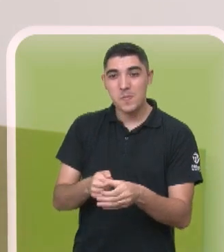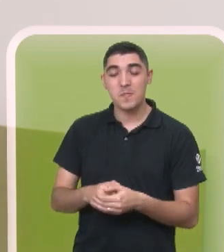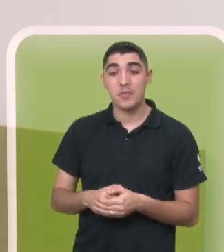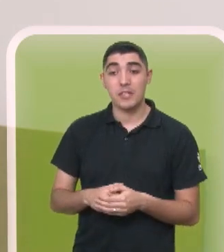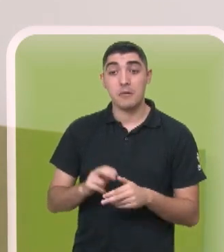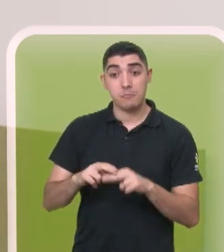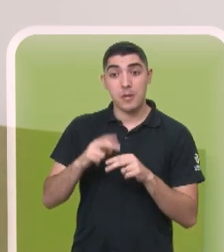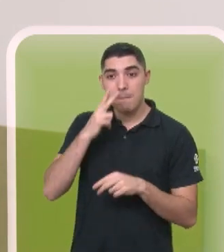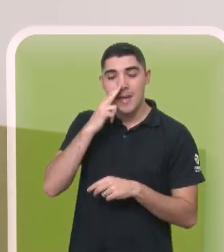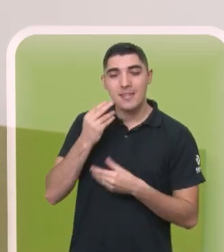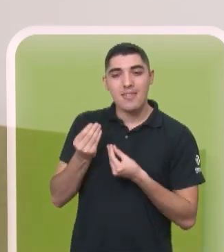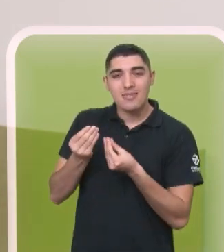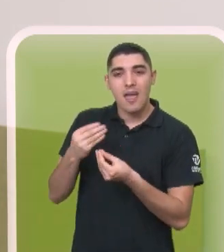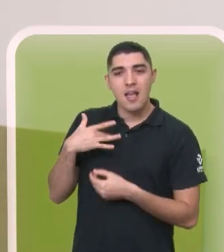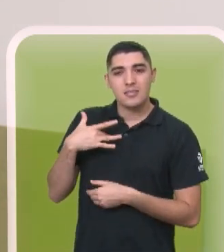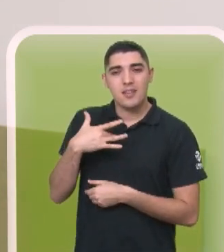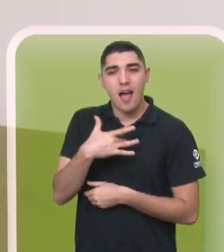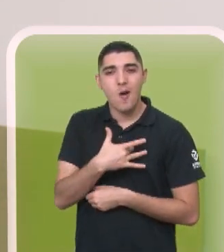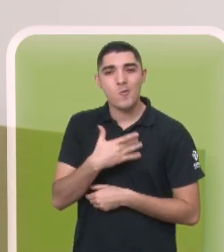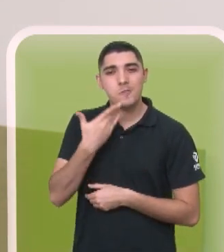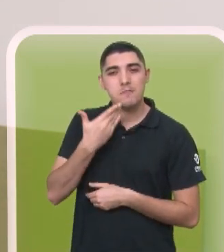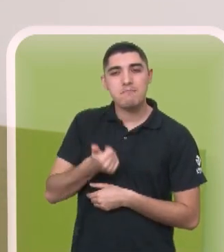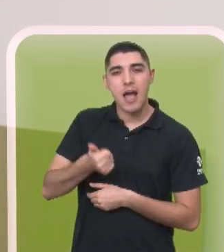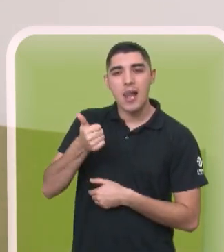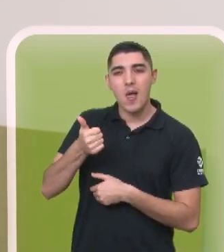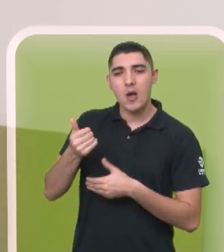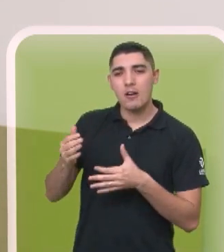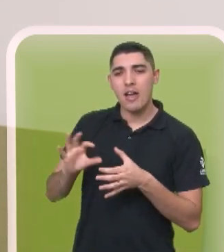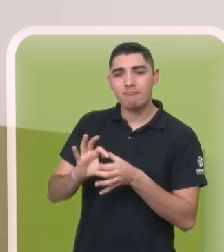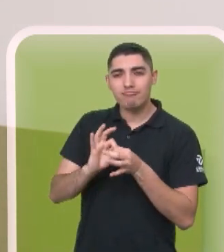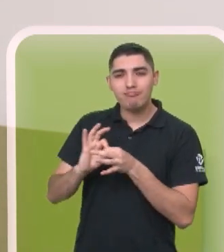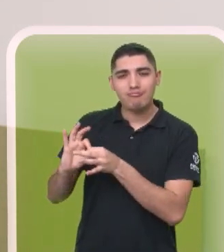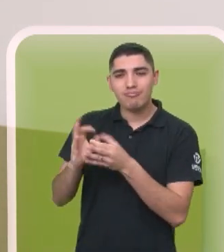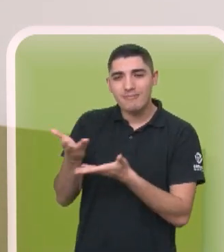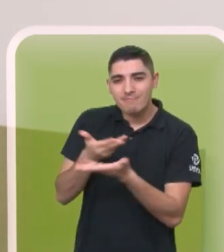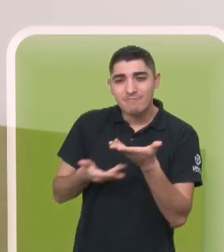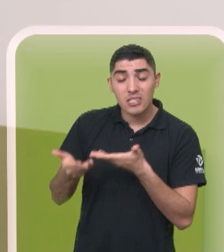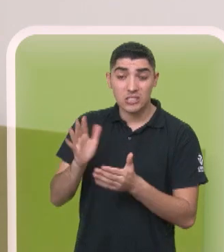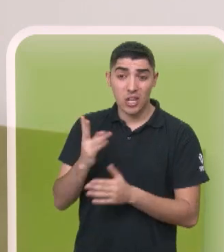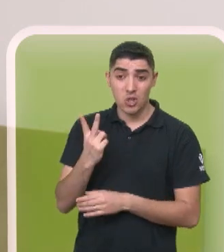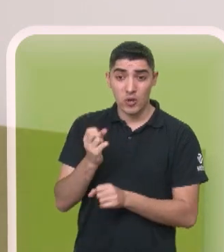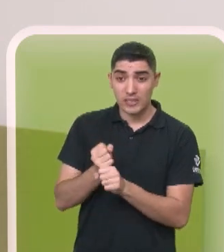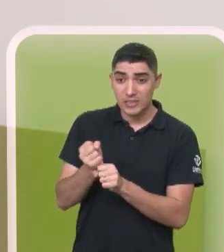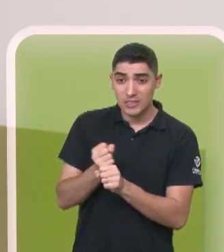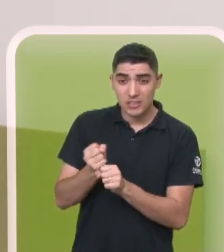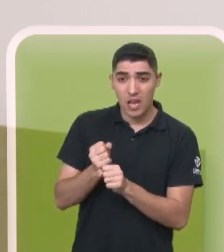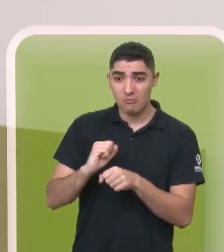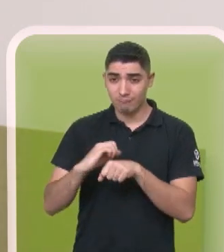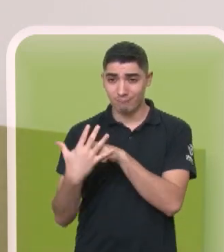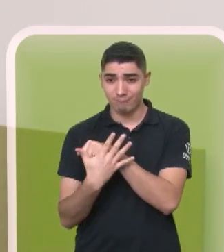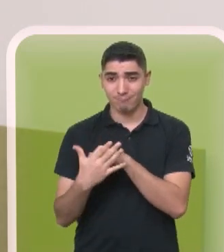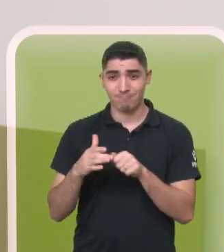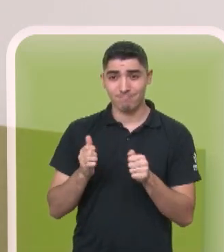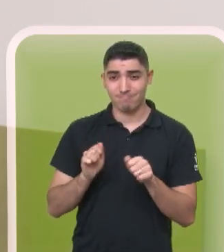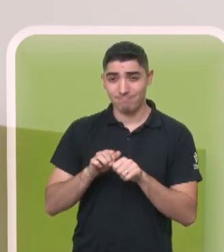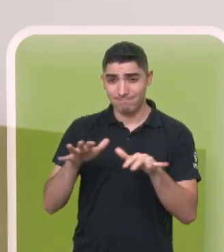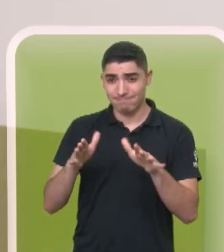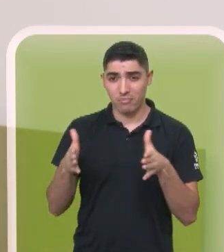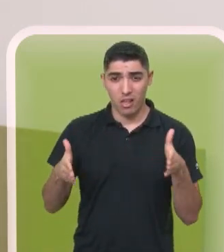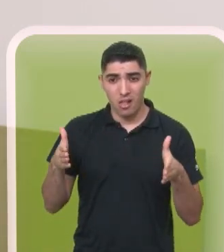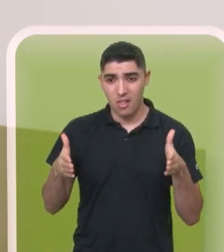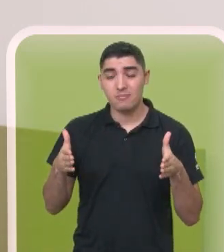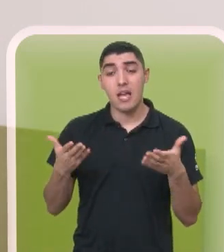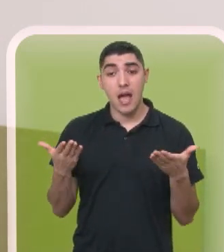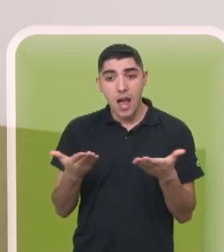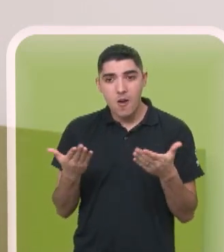mais saudável e mais agregar as pessoas essa convivência, principalmente depois de 2 anos de pandemia, né? Que todo mundo se isolou, todo mundo ficou isolado. Nessa